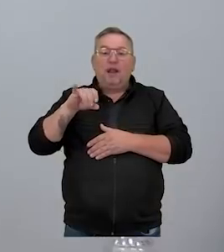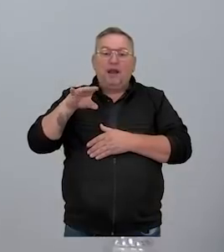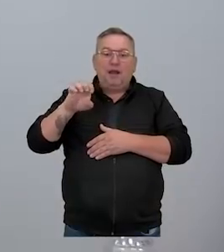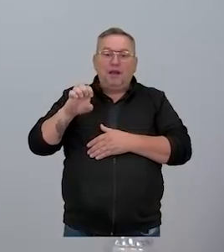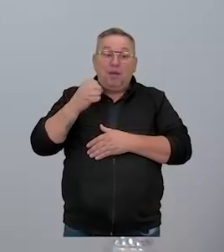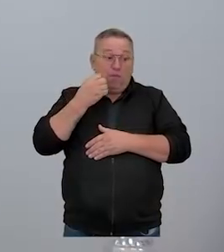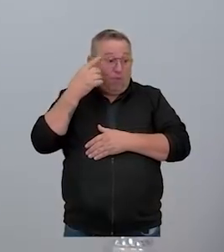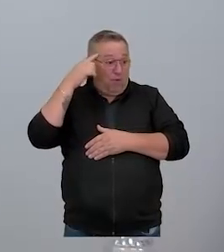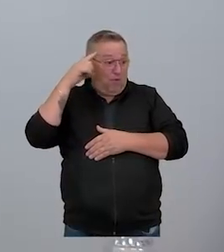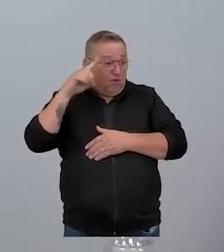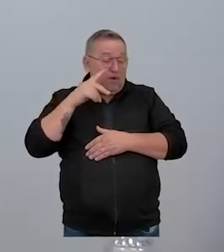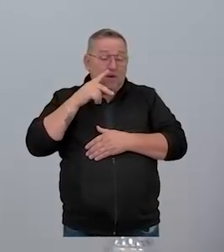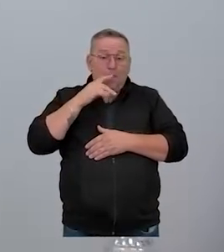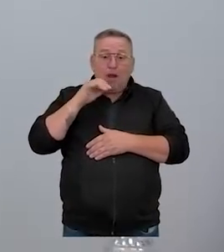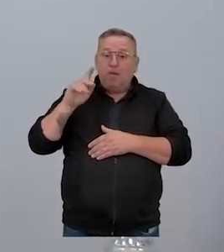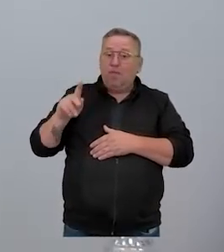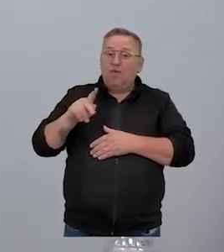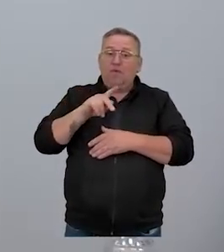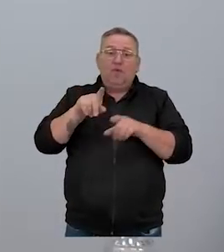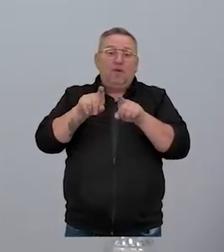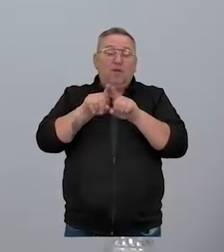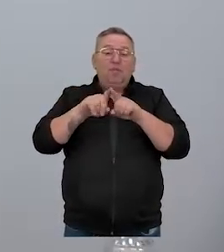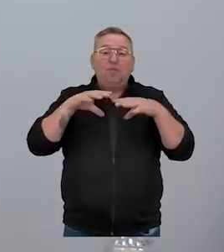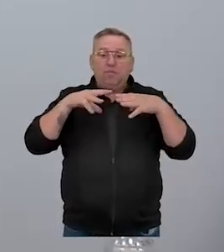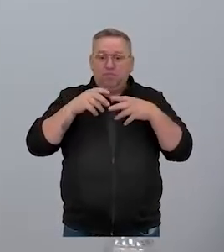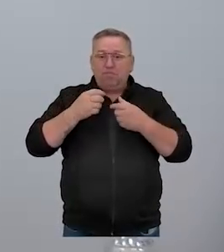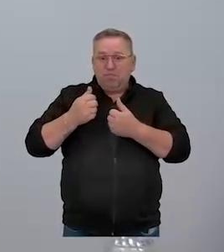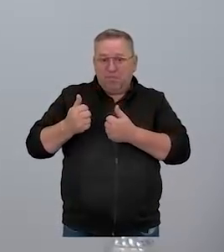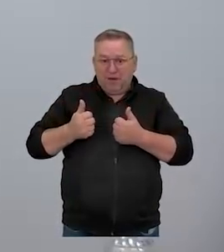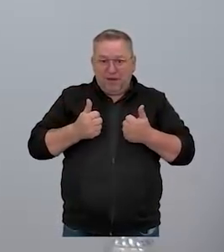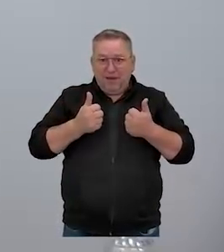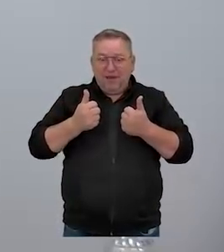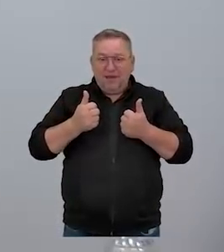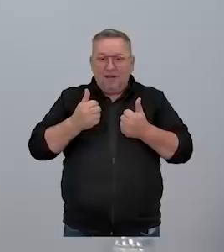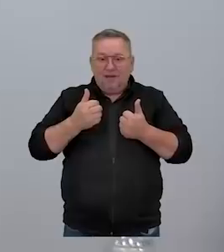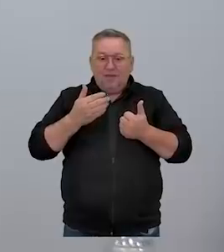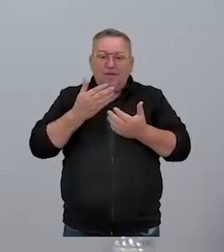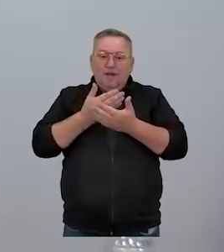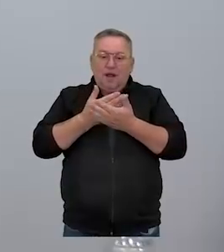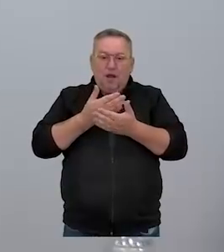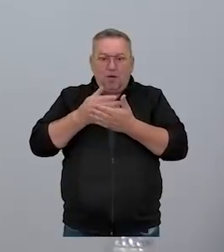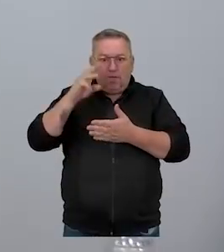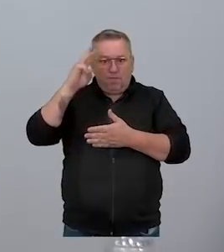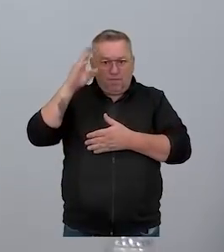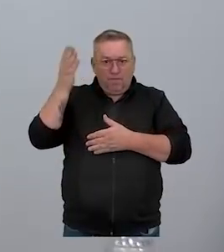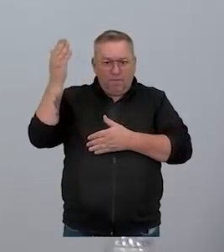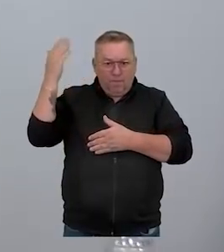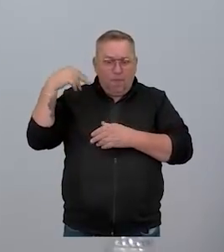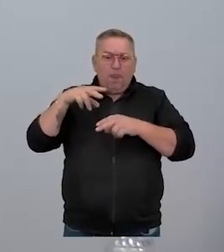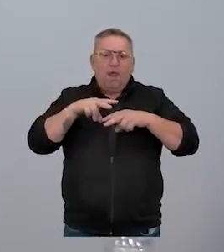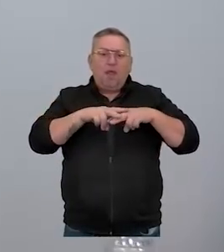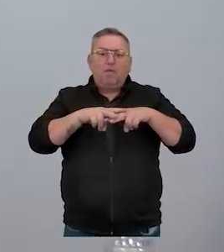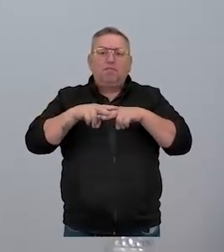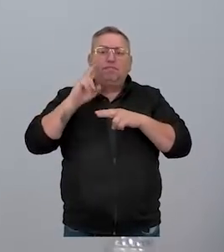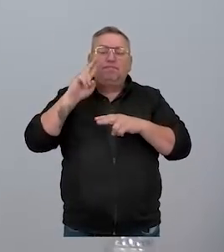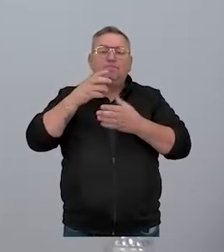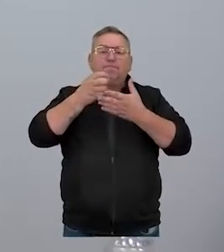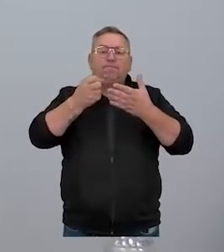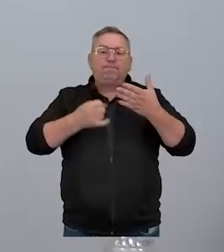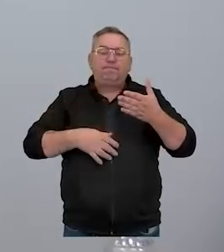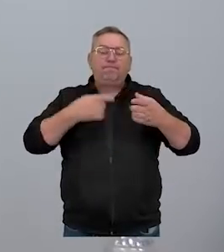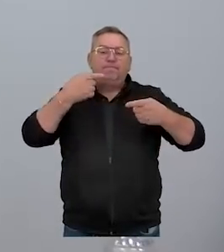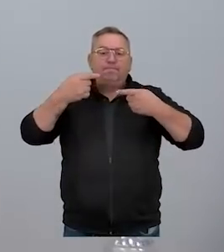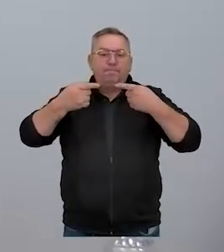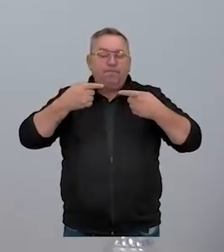dia, alunos, pais, professores, tudo bem? Então, na aula de terça-feira, nós revisamos aí as características de um